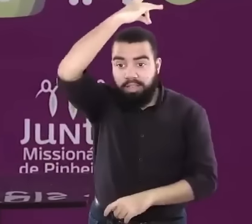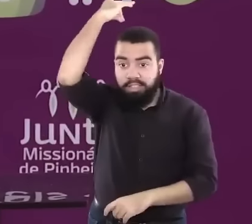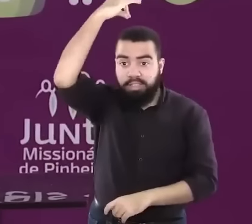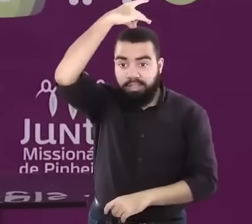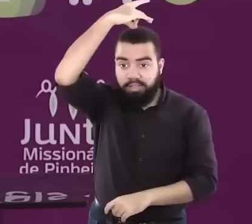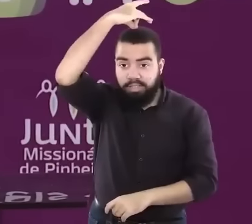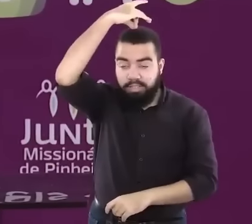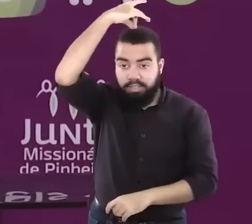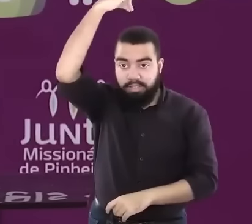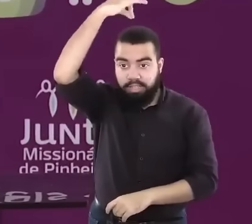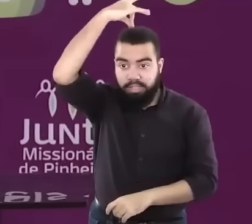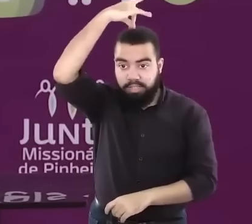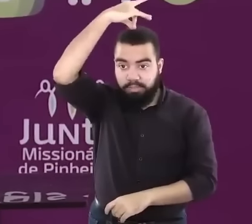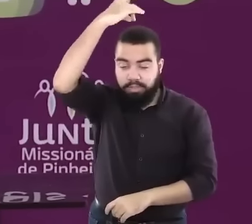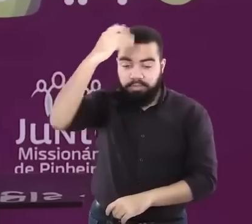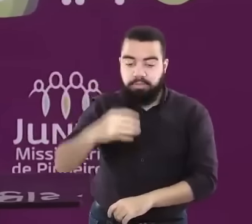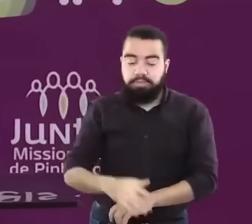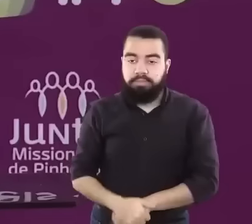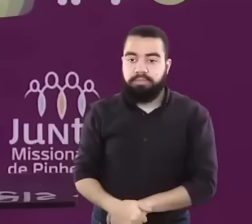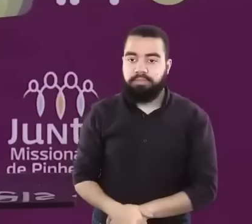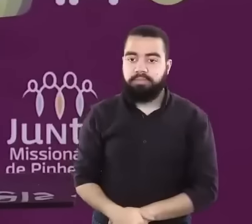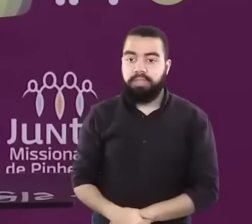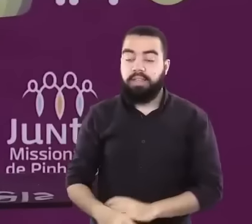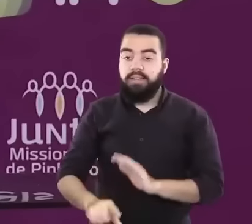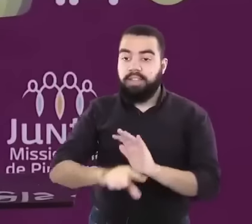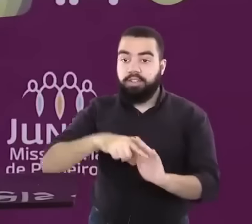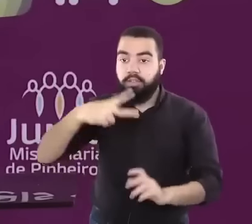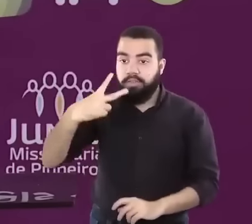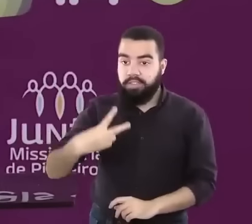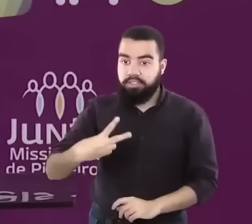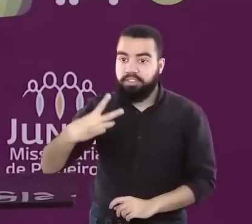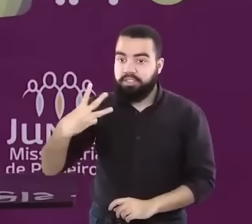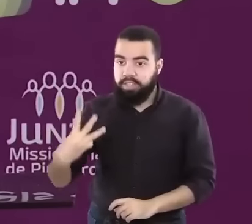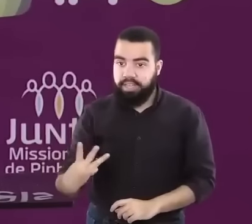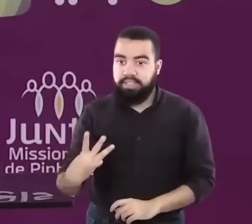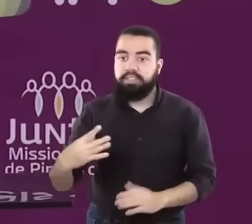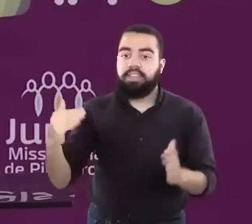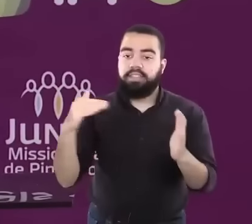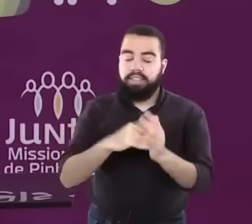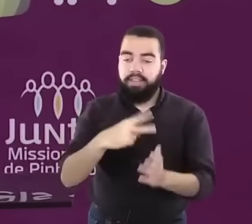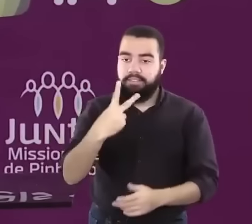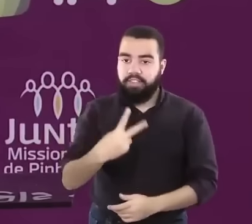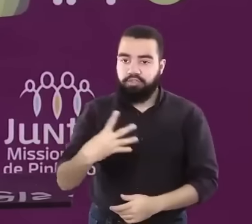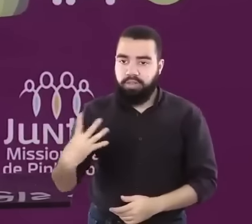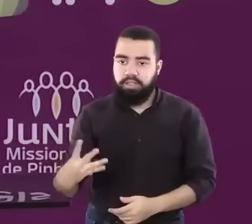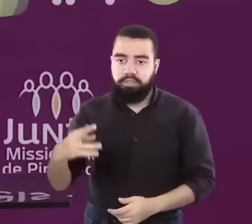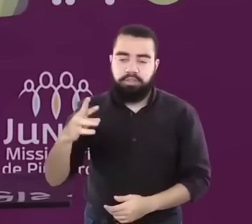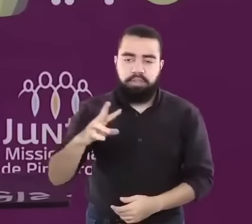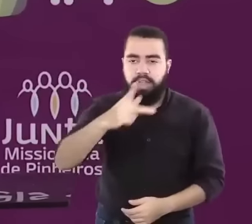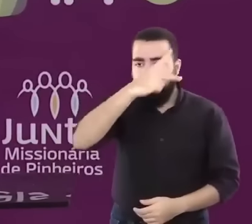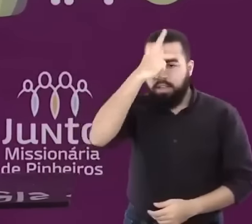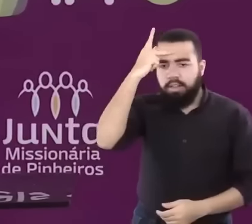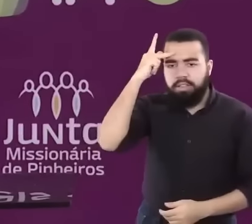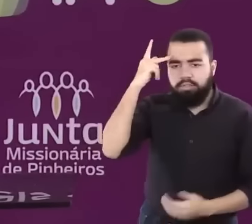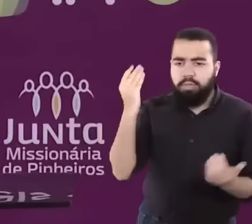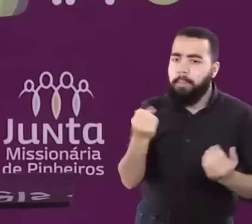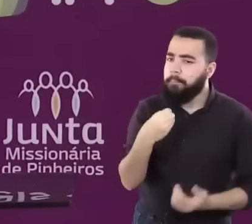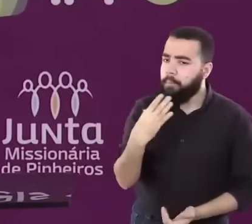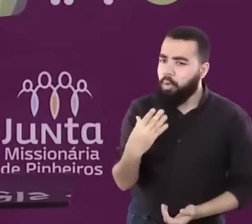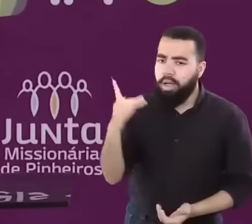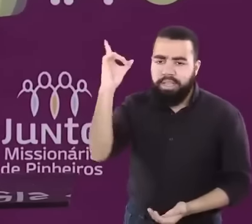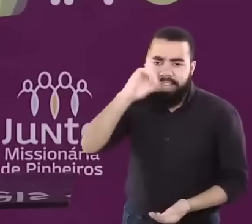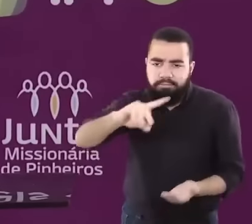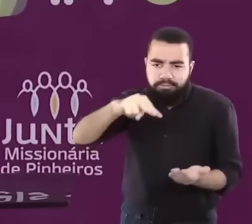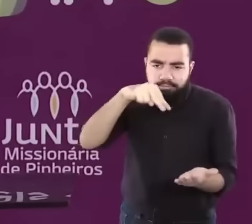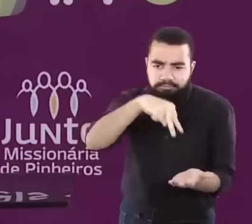comigo aí por favor verso 23 e 24 o senhor firma os passos do bom e no